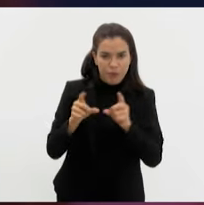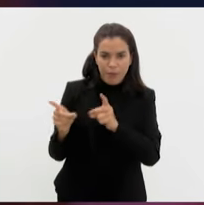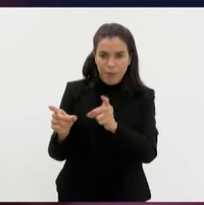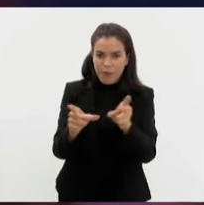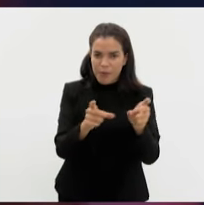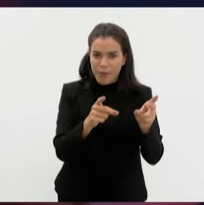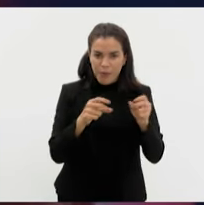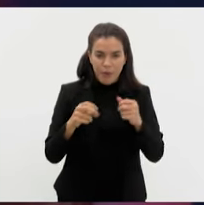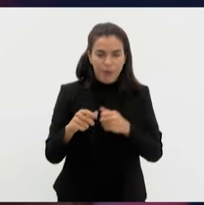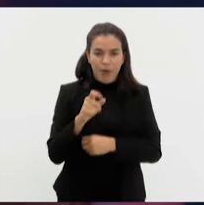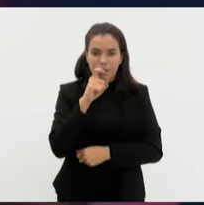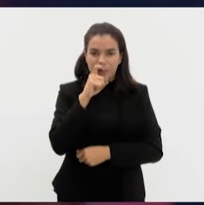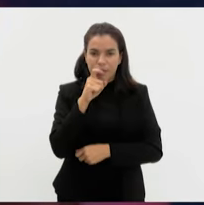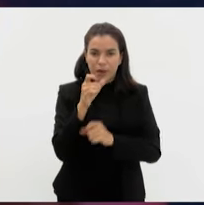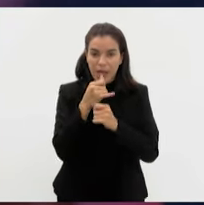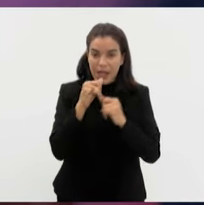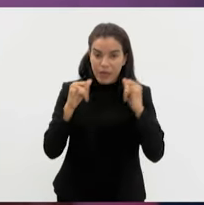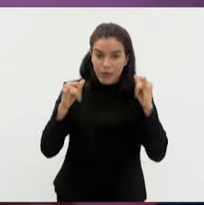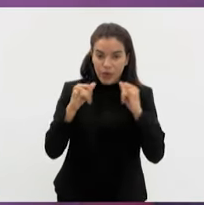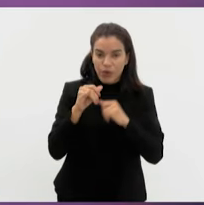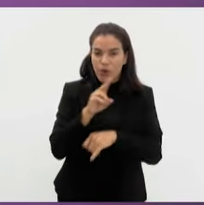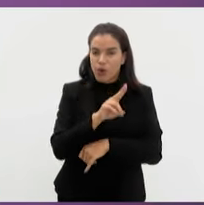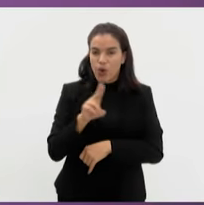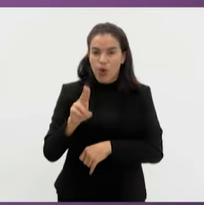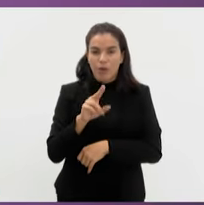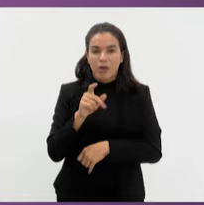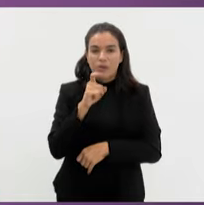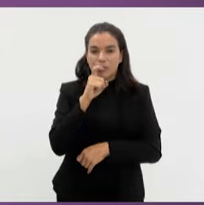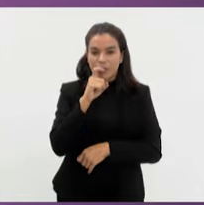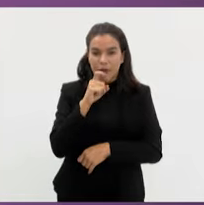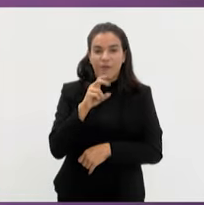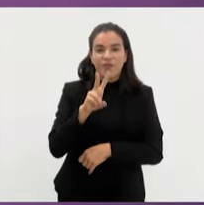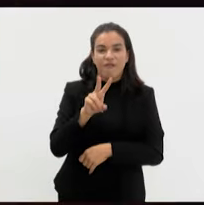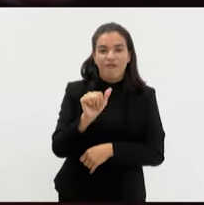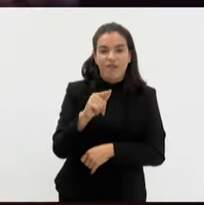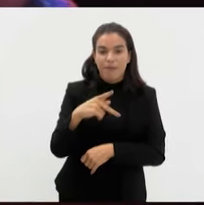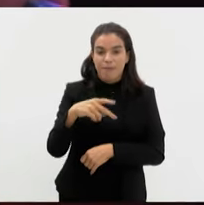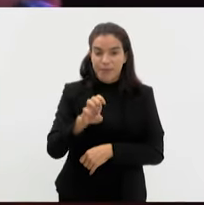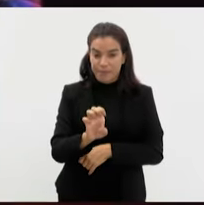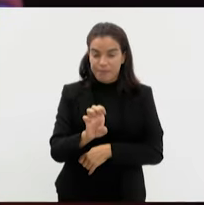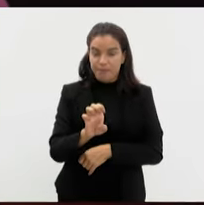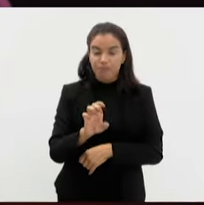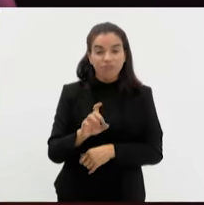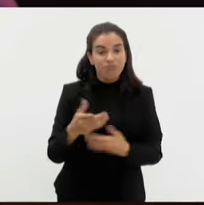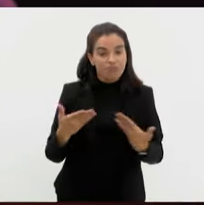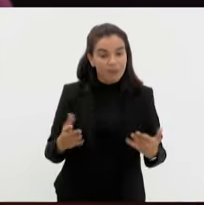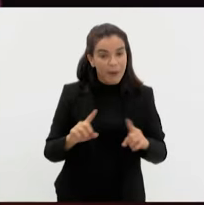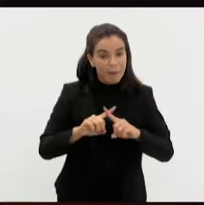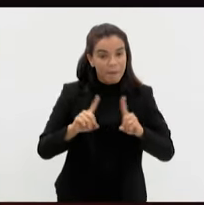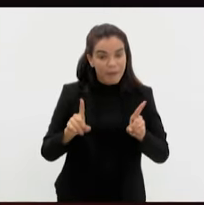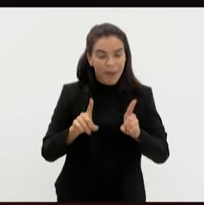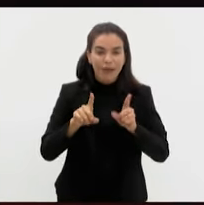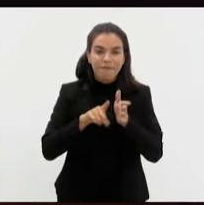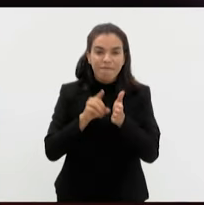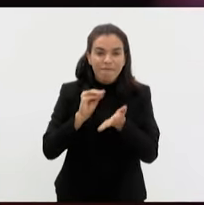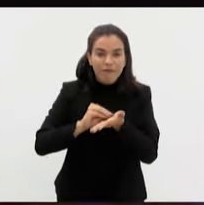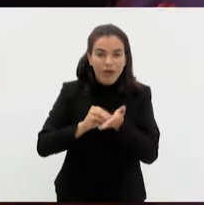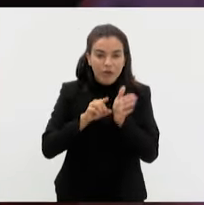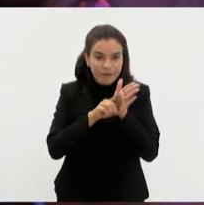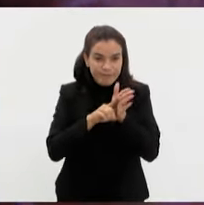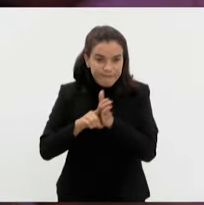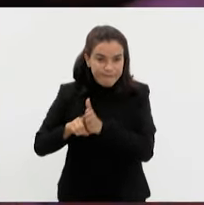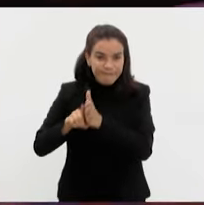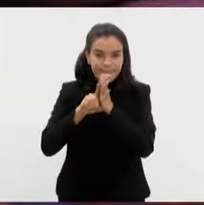dos dispositivos eletrônicos, conhecidos popularmente como vapes. No entanto, a falta de fiscalização no